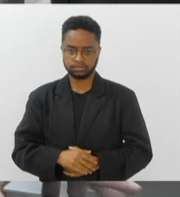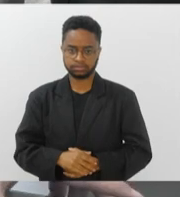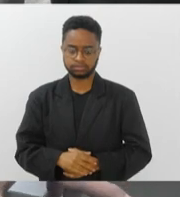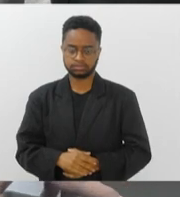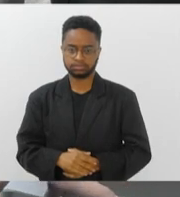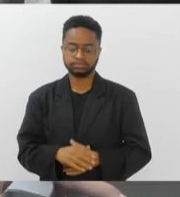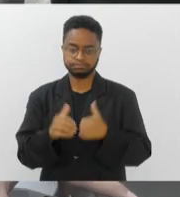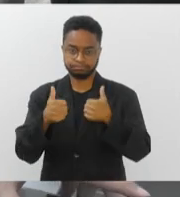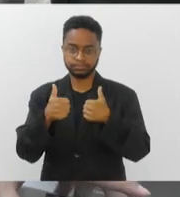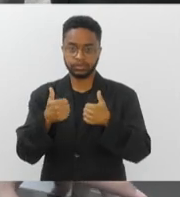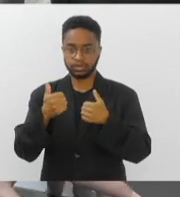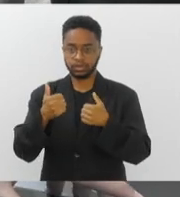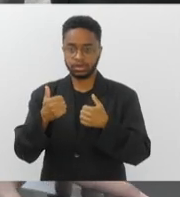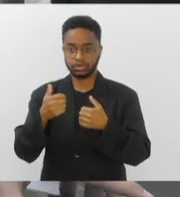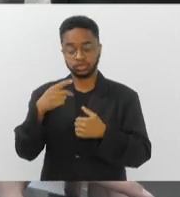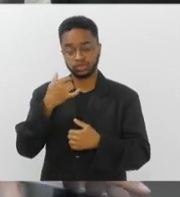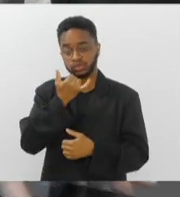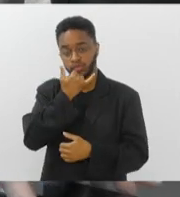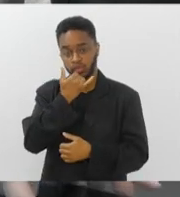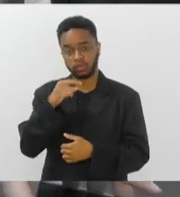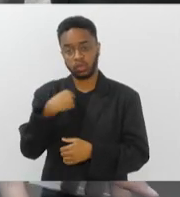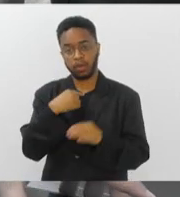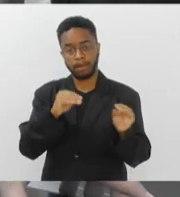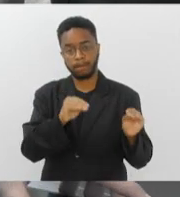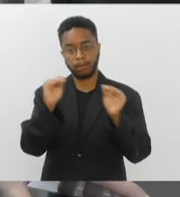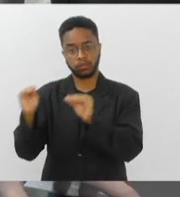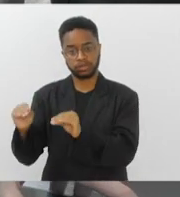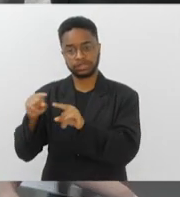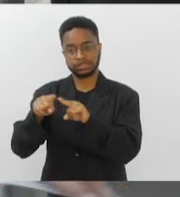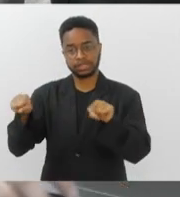Se Deus quiser. Então, tá bom. Vereadora, desculpa, a gente vai para outra sala?